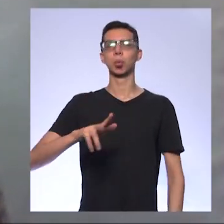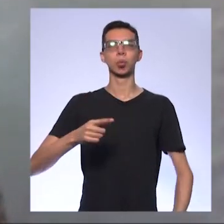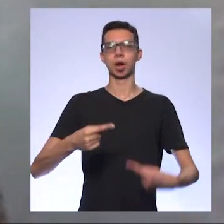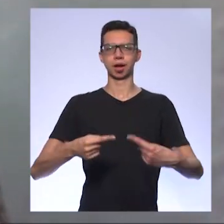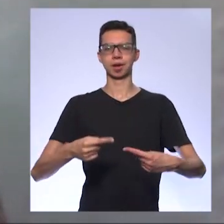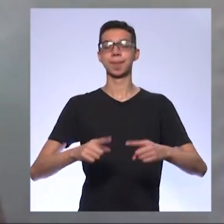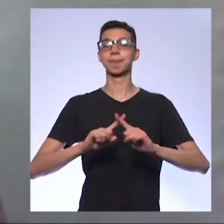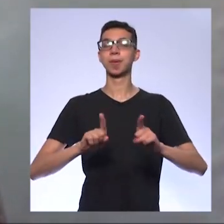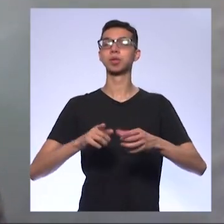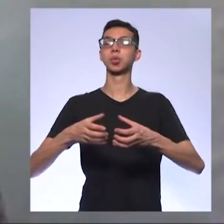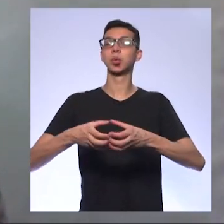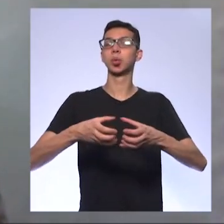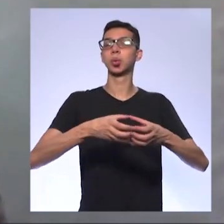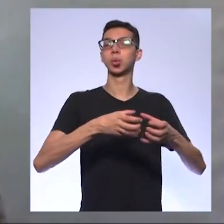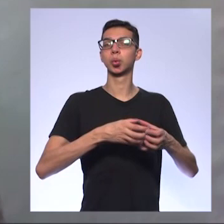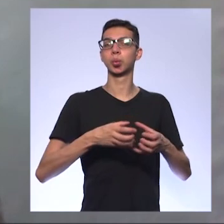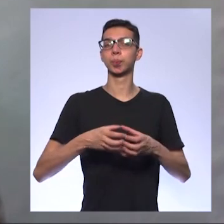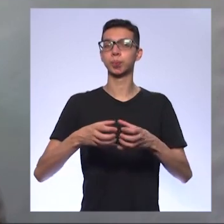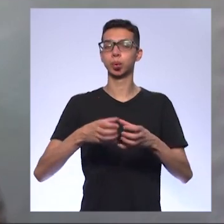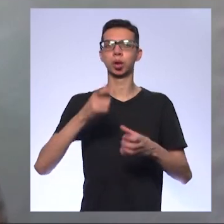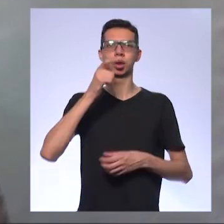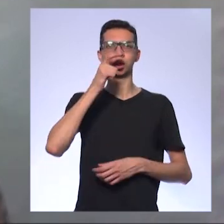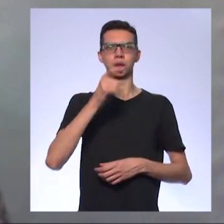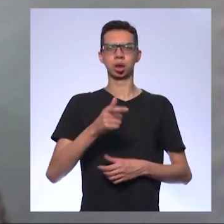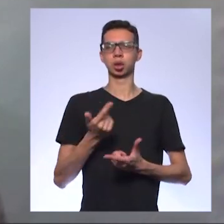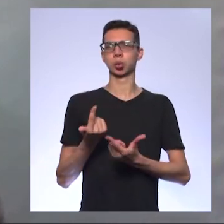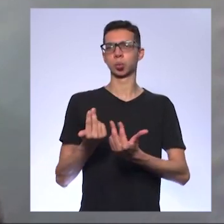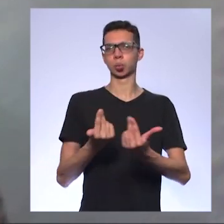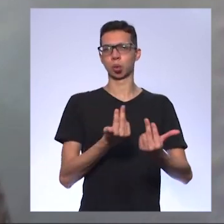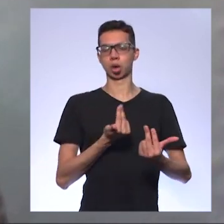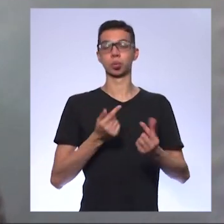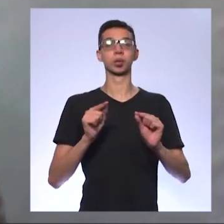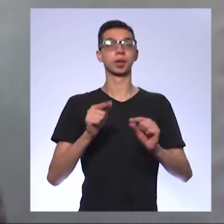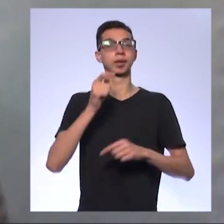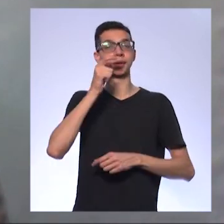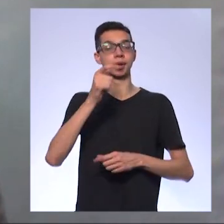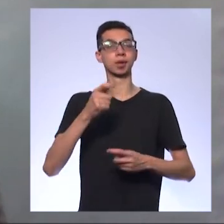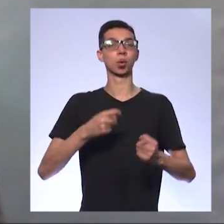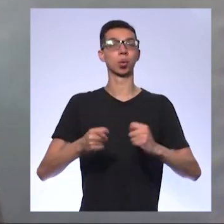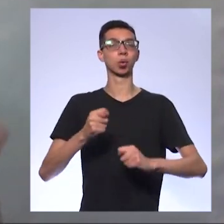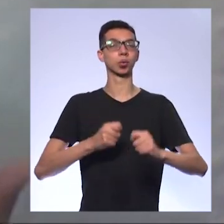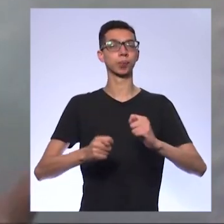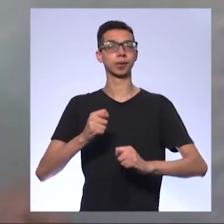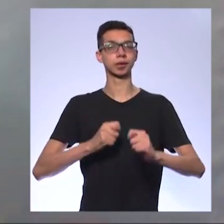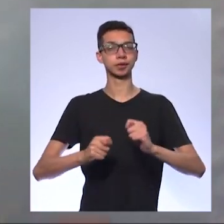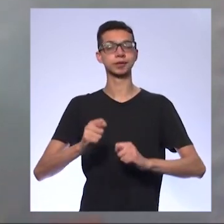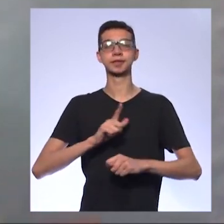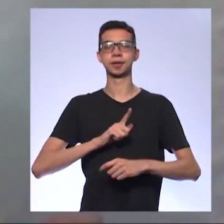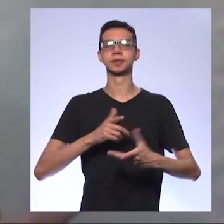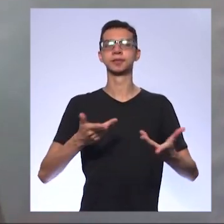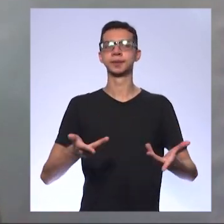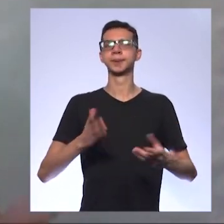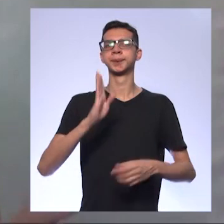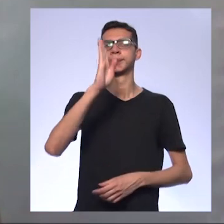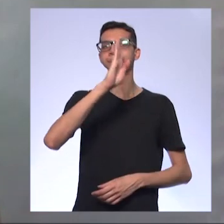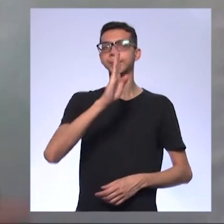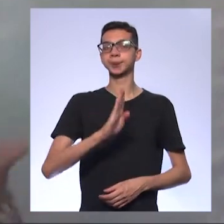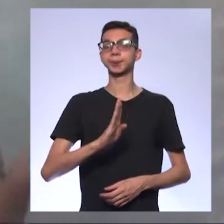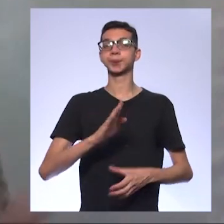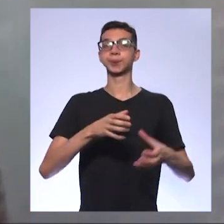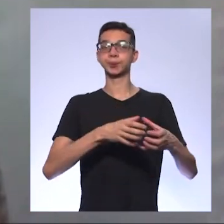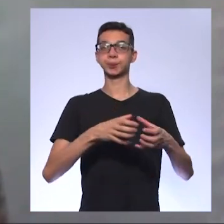os membros deste partido liberal. Falamos várias vezes sobre isso. Mais uma informação para vocês